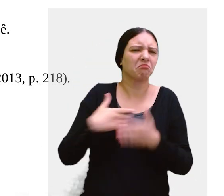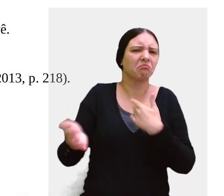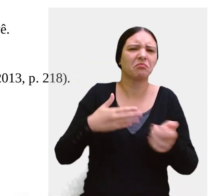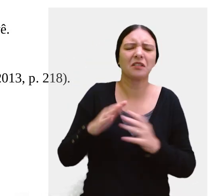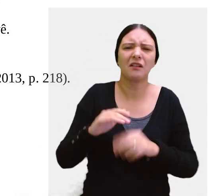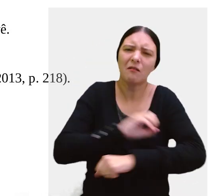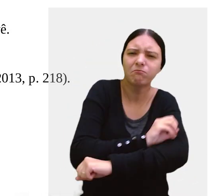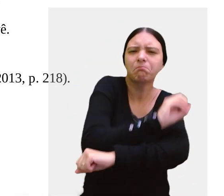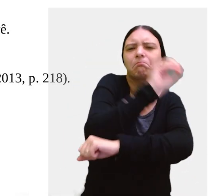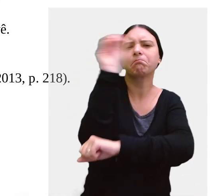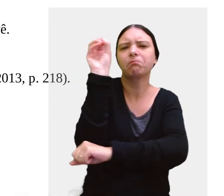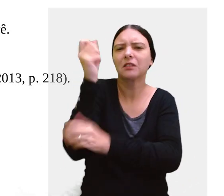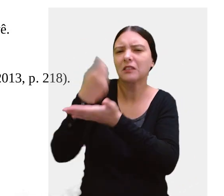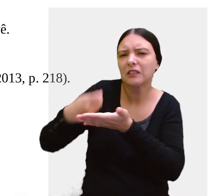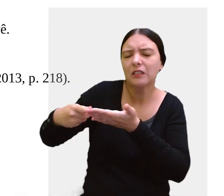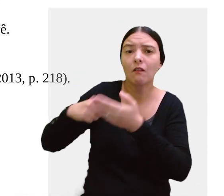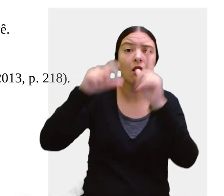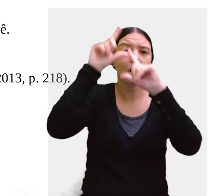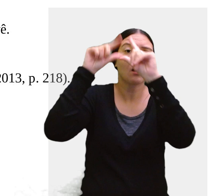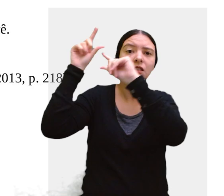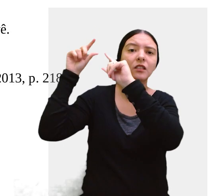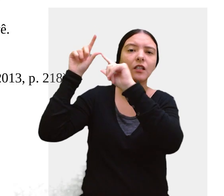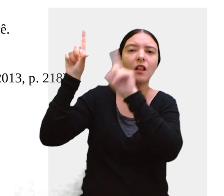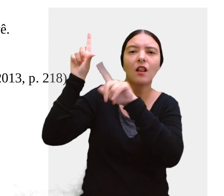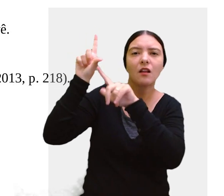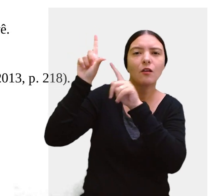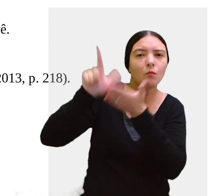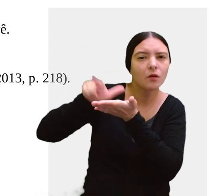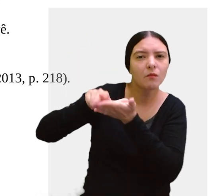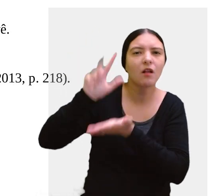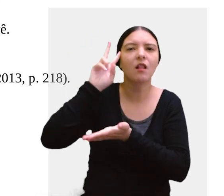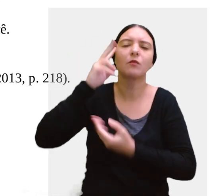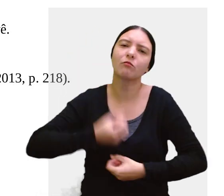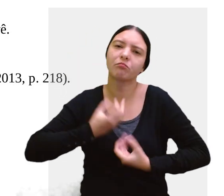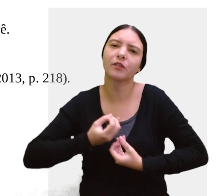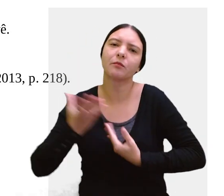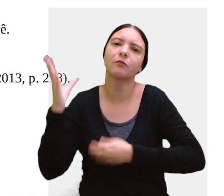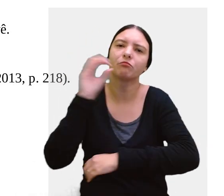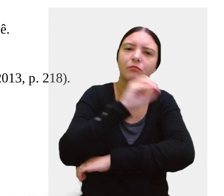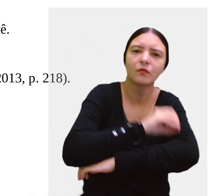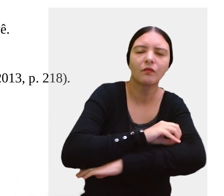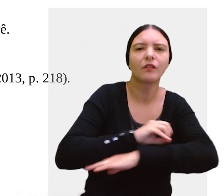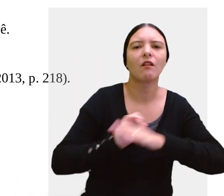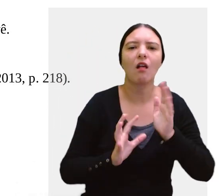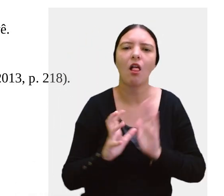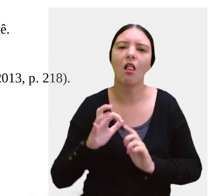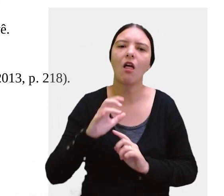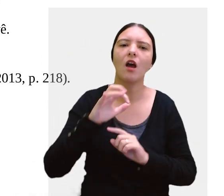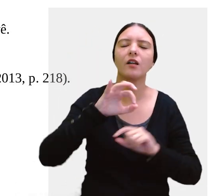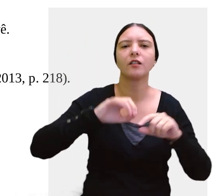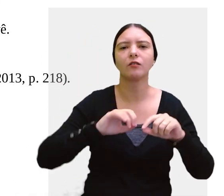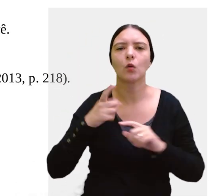porque amanhece, e as estrelas lá no céu lembram letras no papel, quando o poema me anoitece. A aranha tece teias,